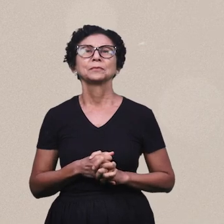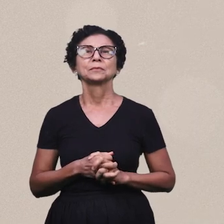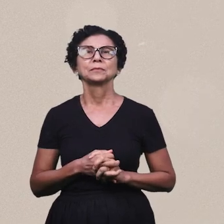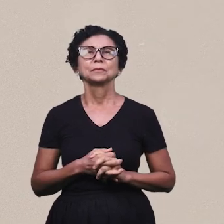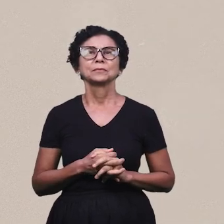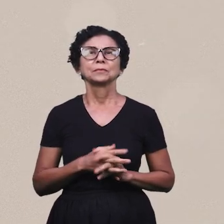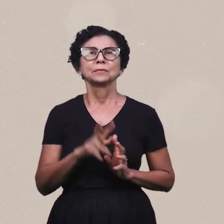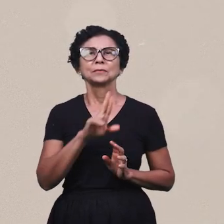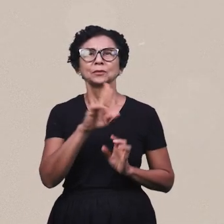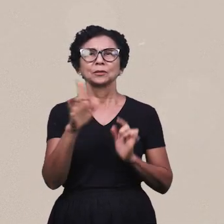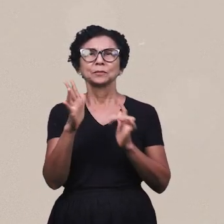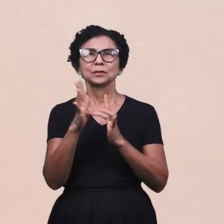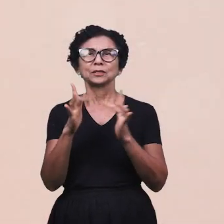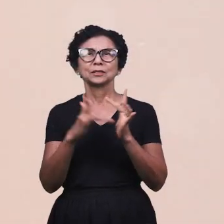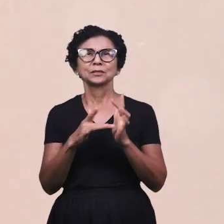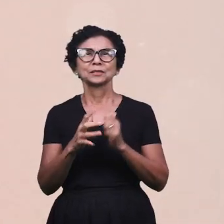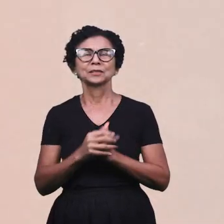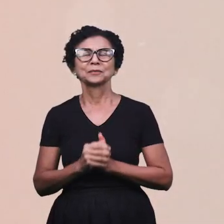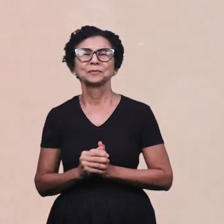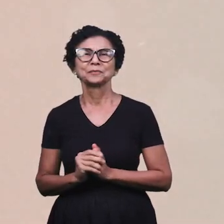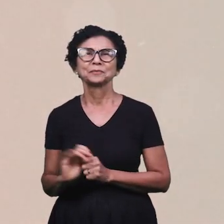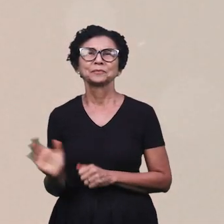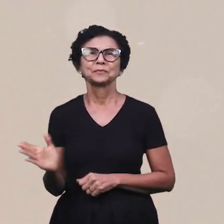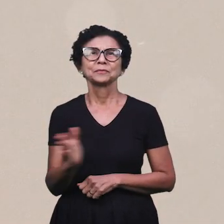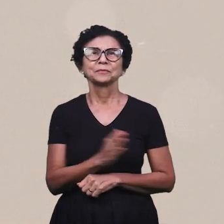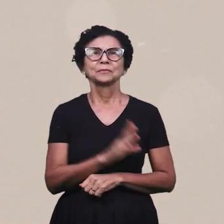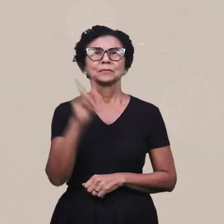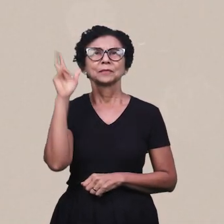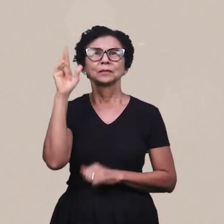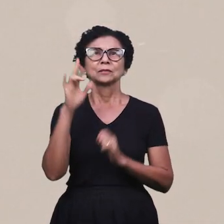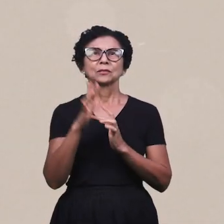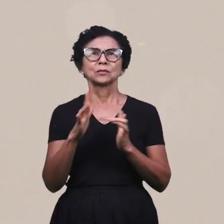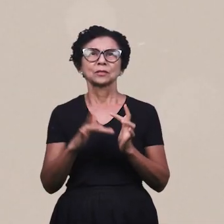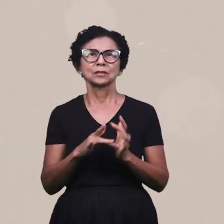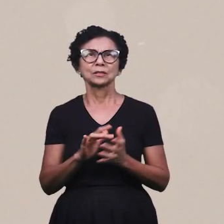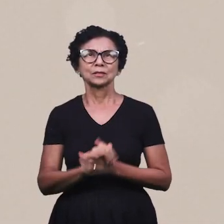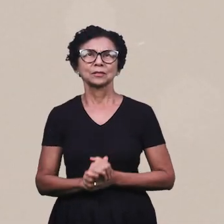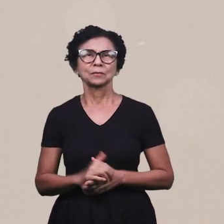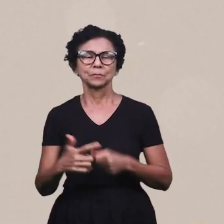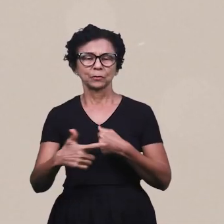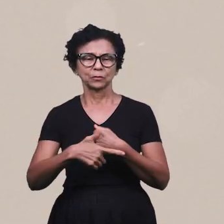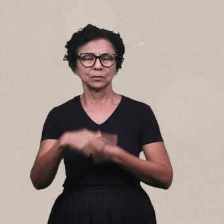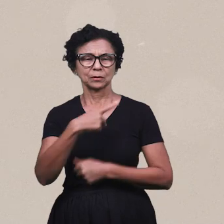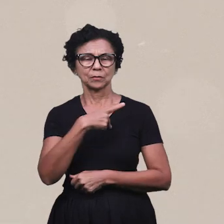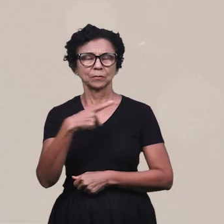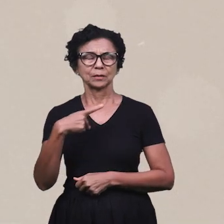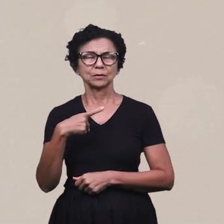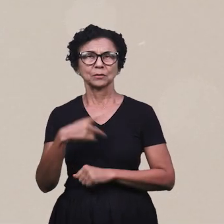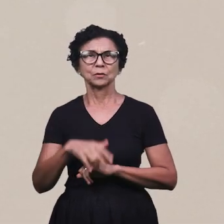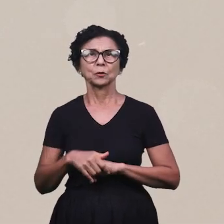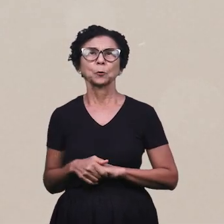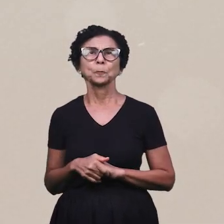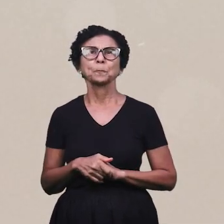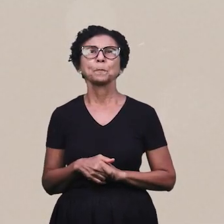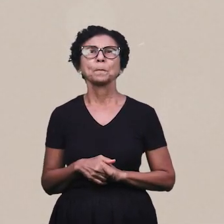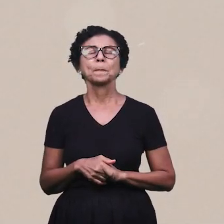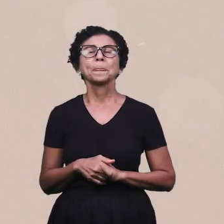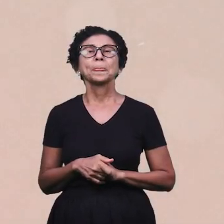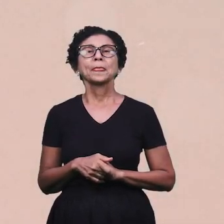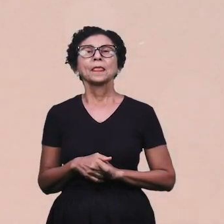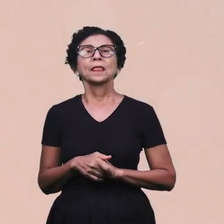Em nome de Jesus. Irmãos, a paz do Senhor Jesus, sou o pastor Arimateia Soares, de Campina Grande, na